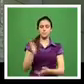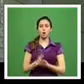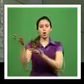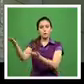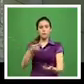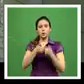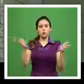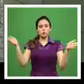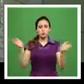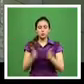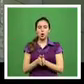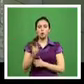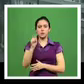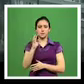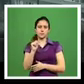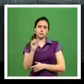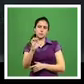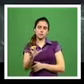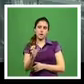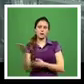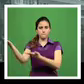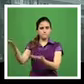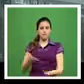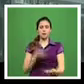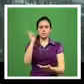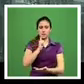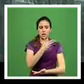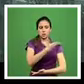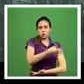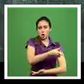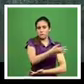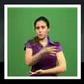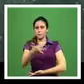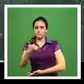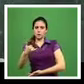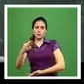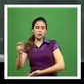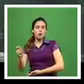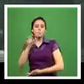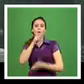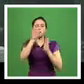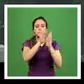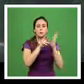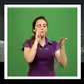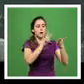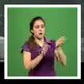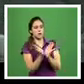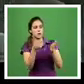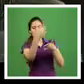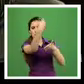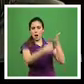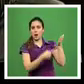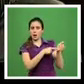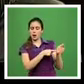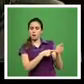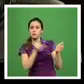Escola Superior de Educação entre os próximos dias 19 e 23 de Abril. O programa está já disponível no nosso site, que podem aceder através da própria página da ESEC.